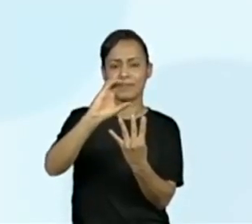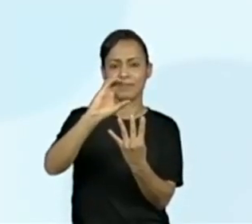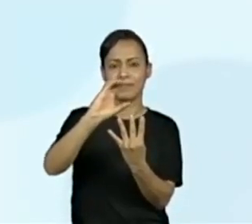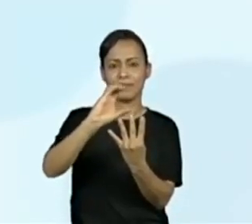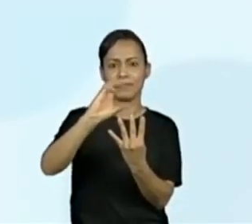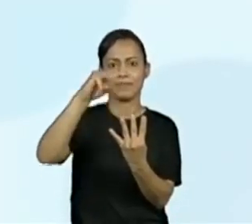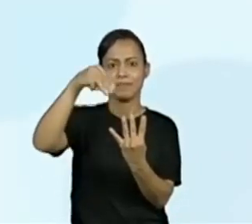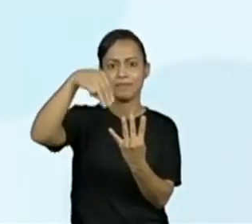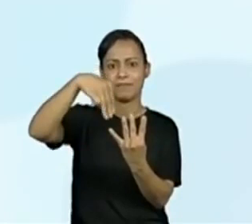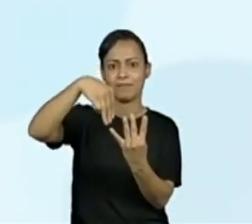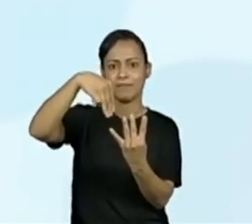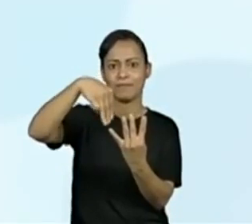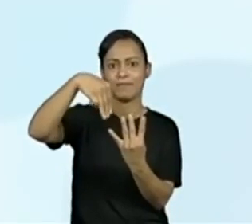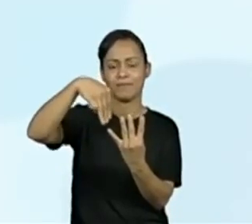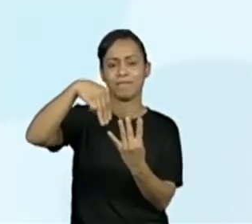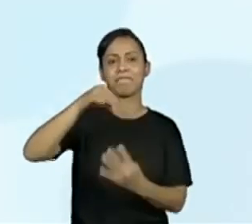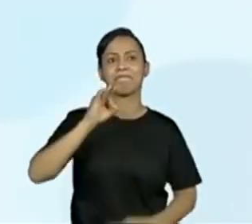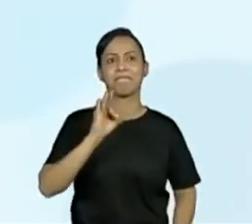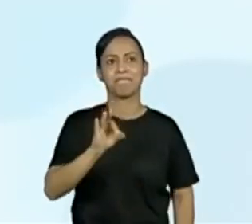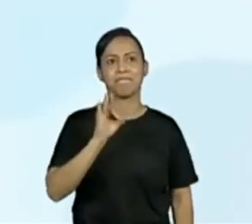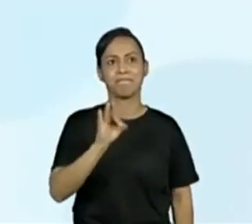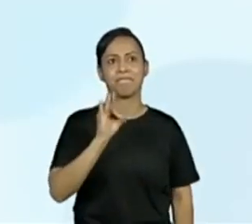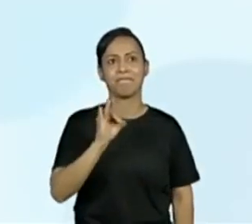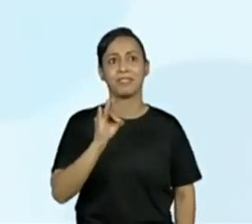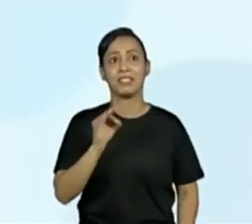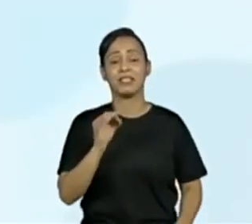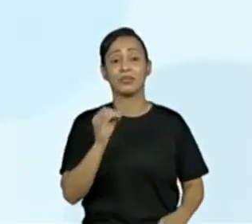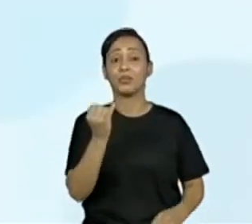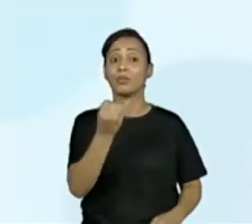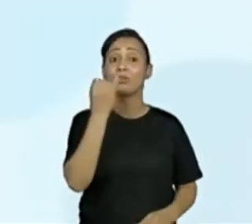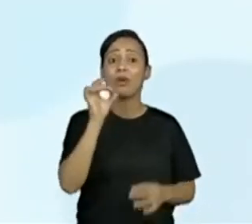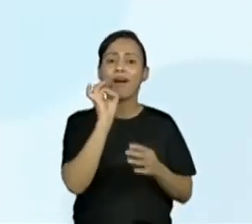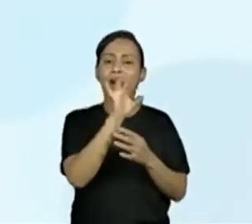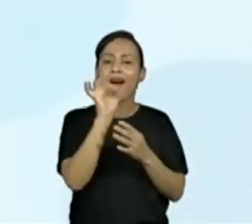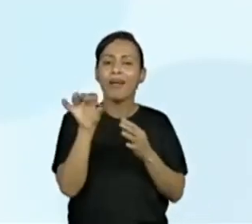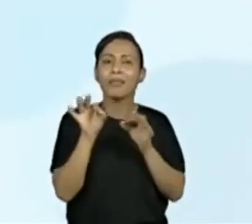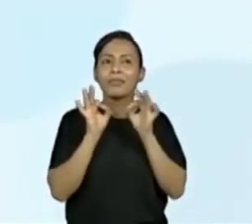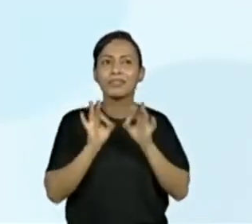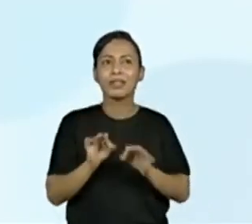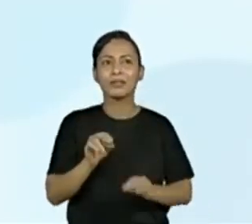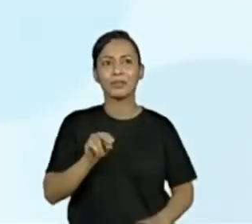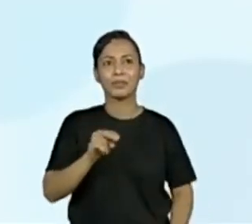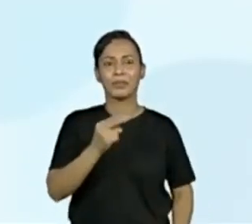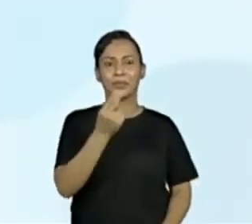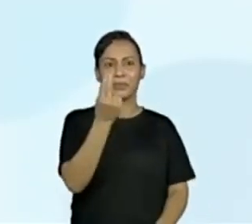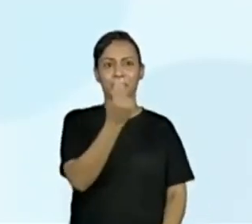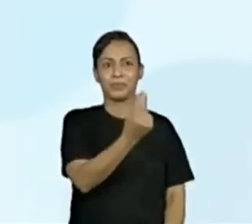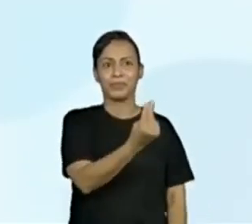e a posição da unidade de milhar. Olha só.